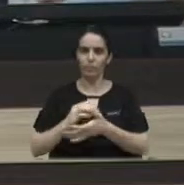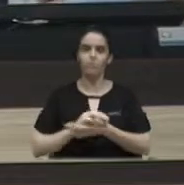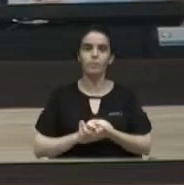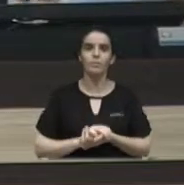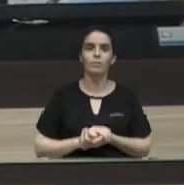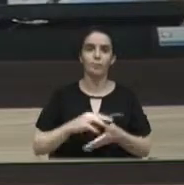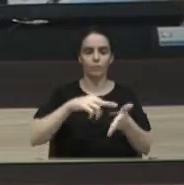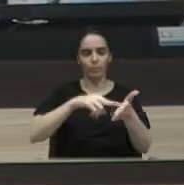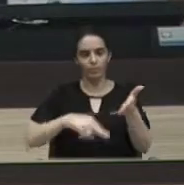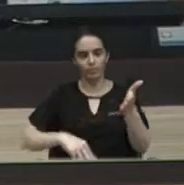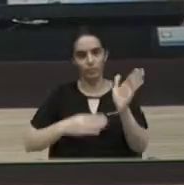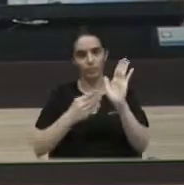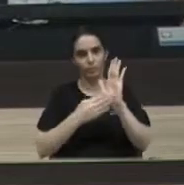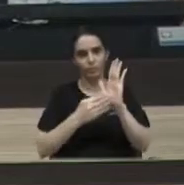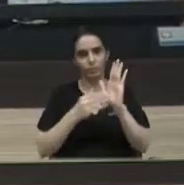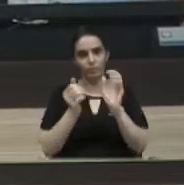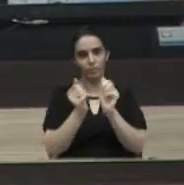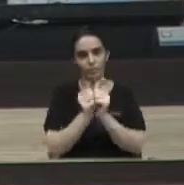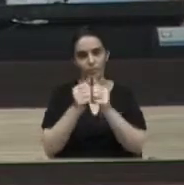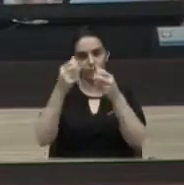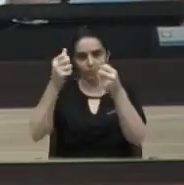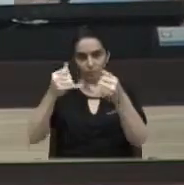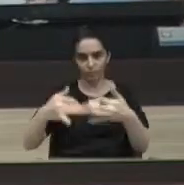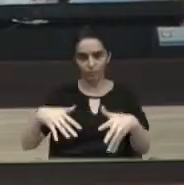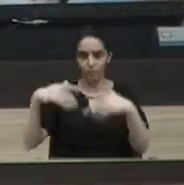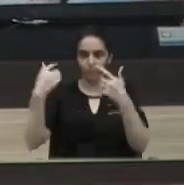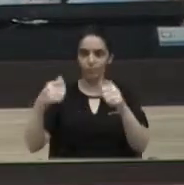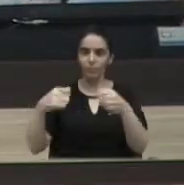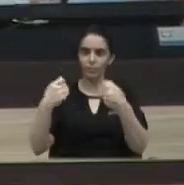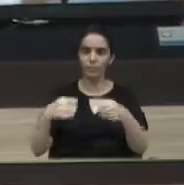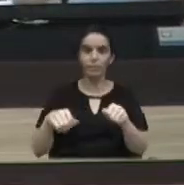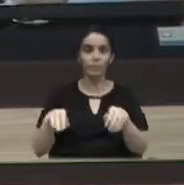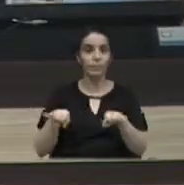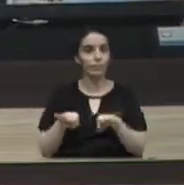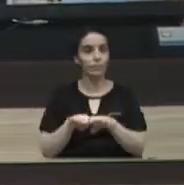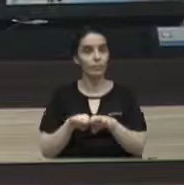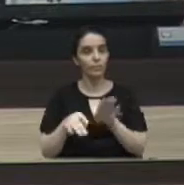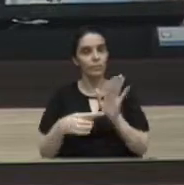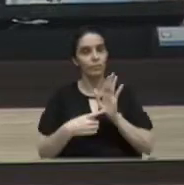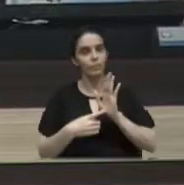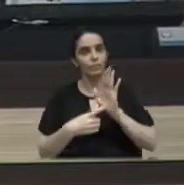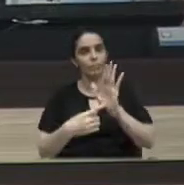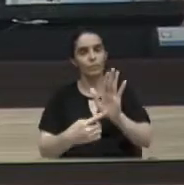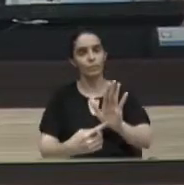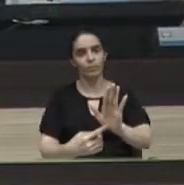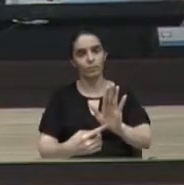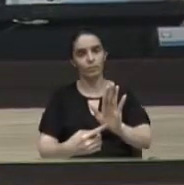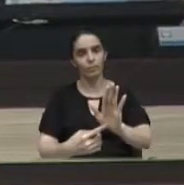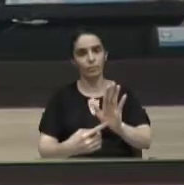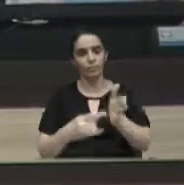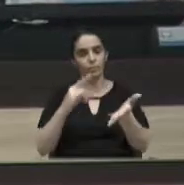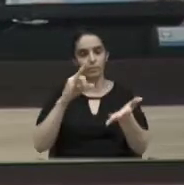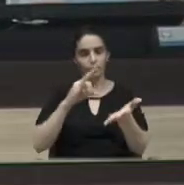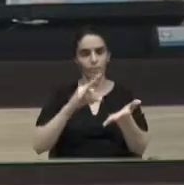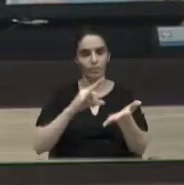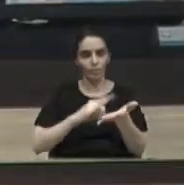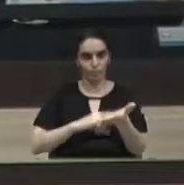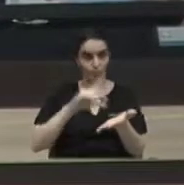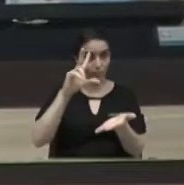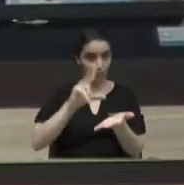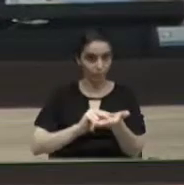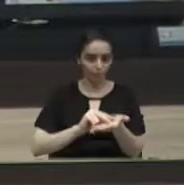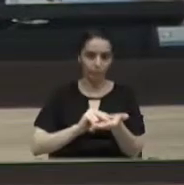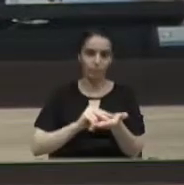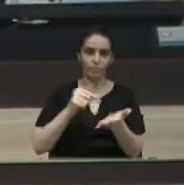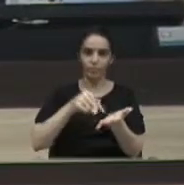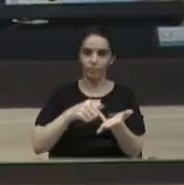melhor análise da proposta, encaminhamos a justificativa necessária para apresentação, bem como documentação anexa no sentido de que a